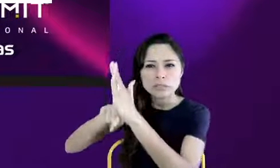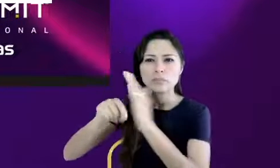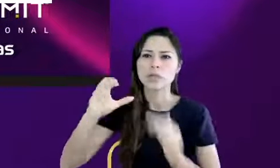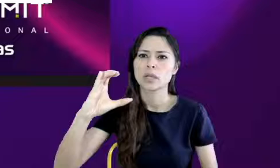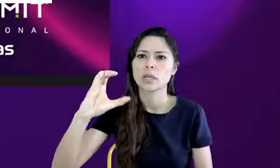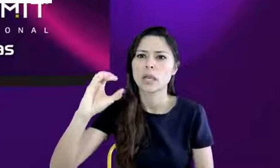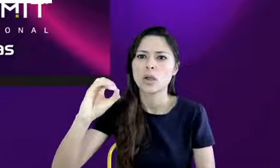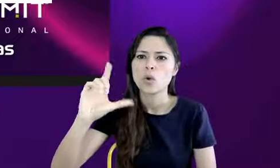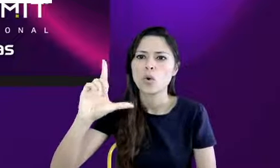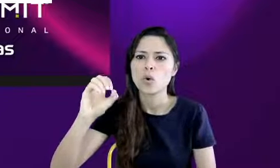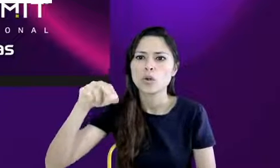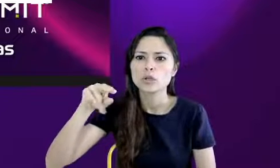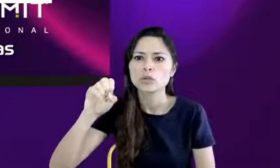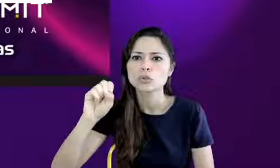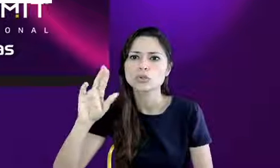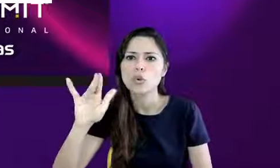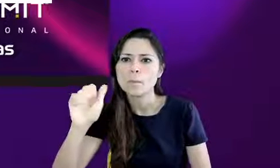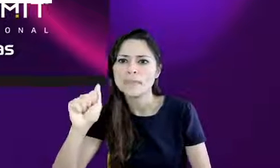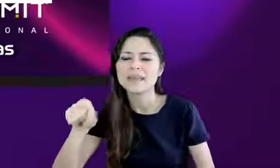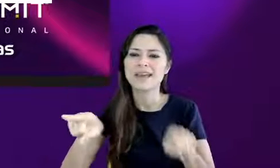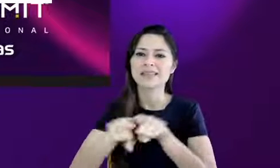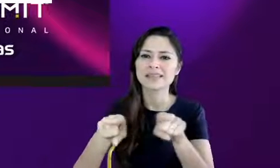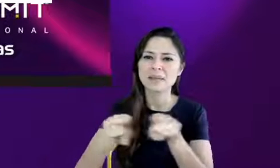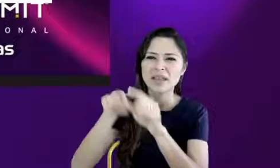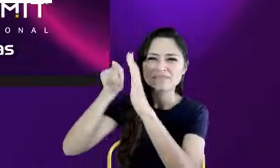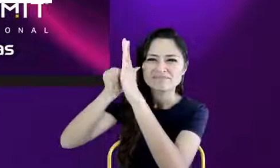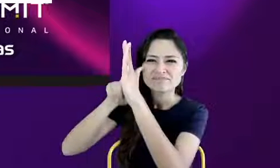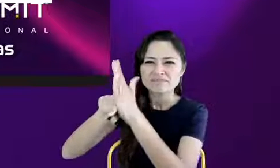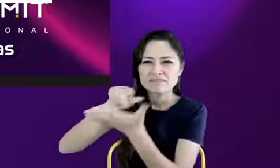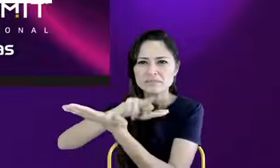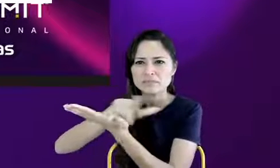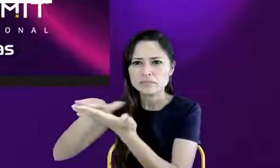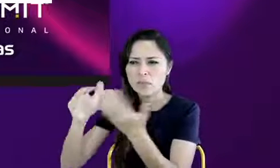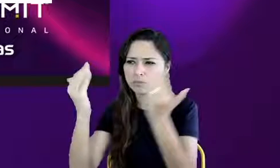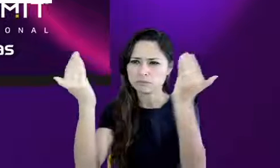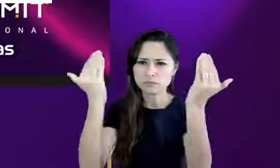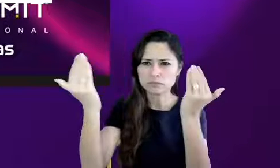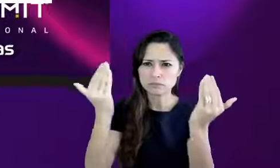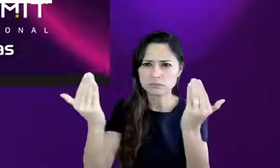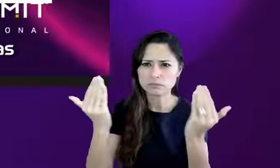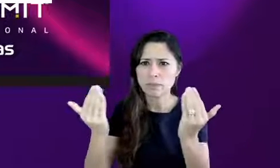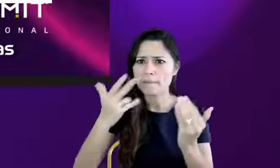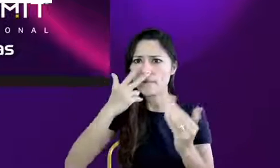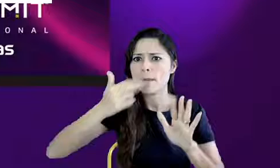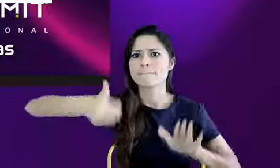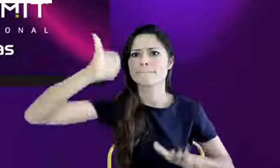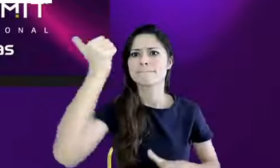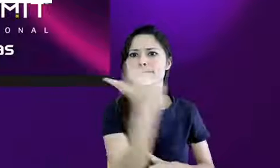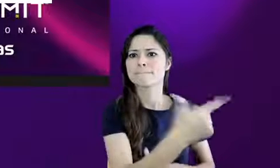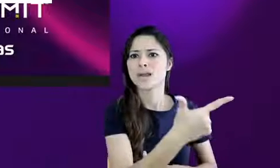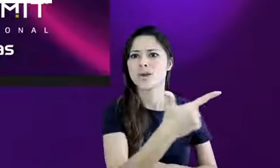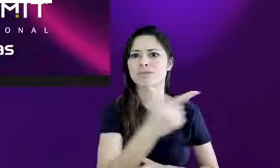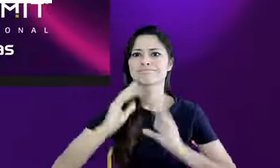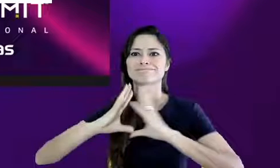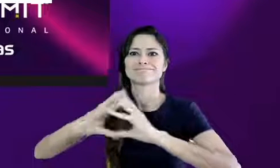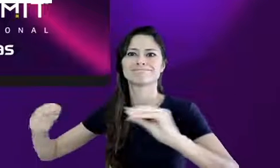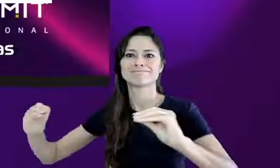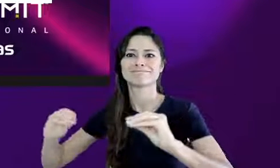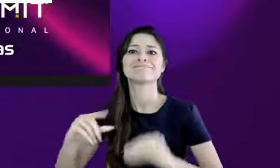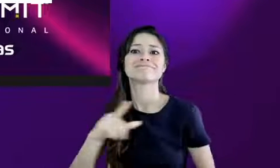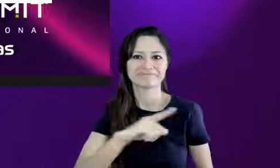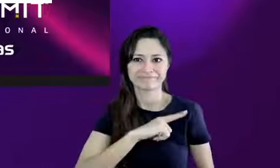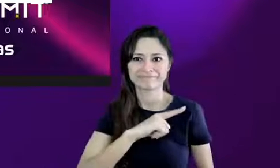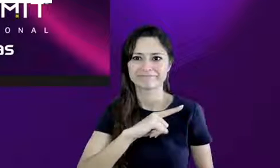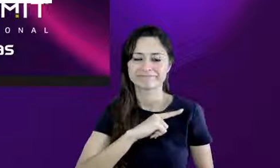ultrassonografia abdominal, os resultados puderam ser até maiores com relação à remissão clínica, por exemplo,